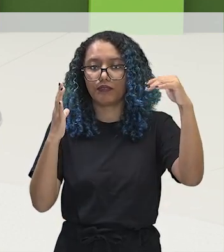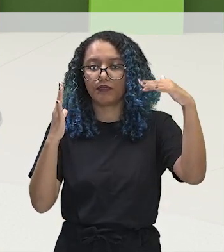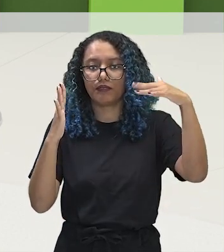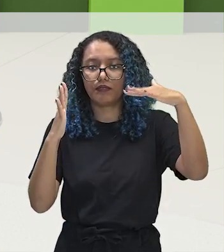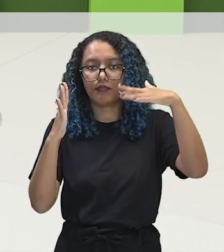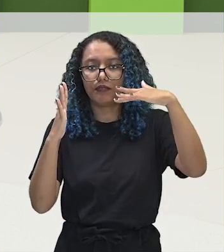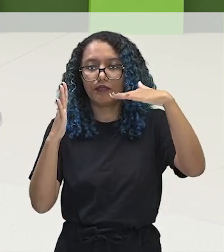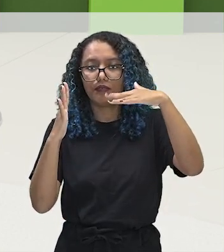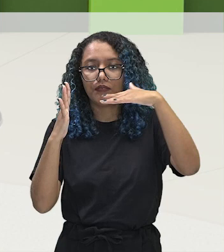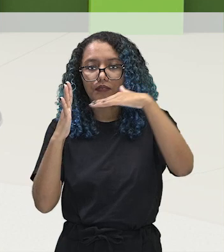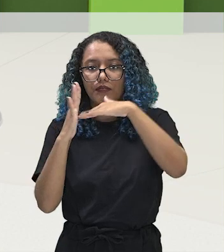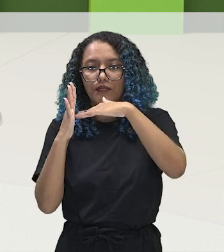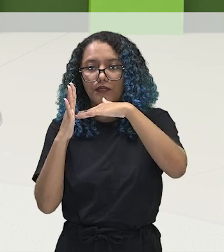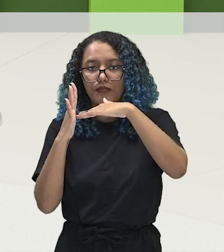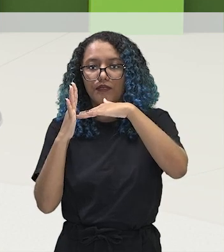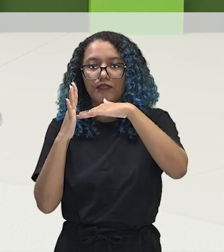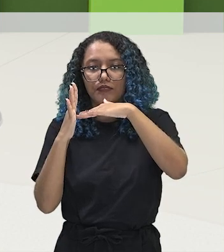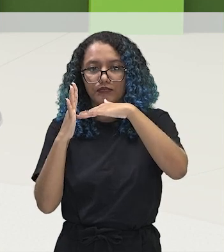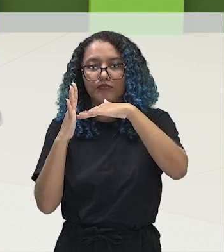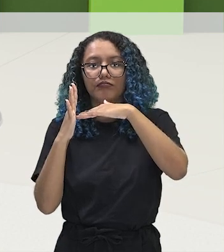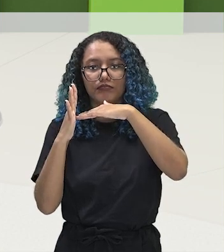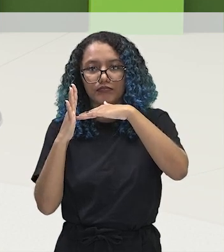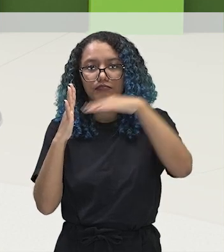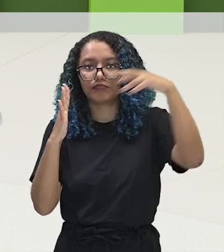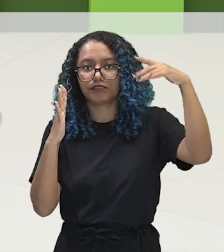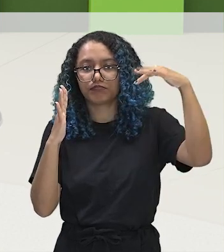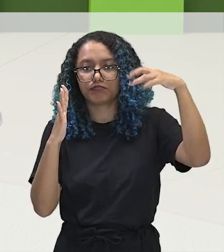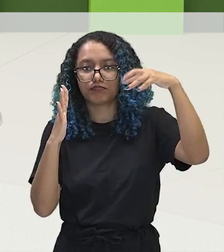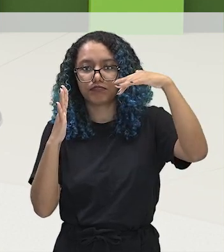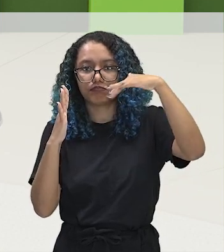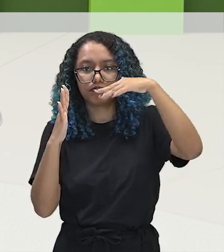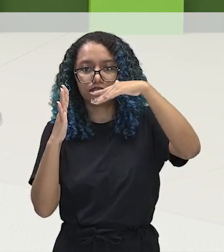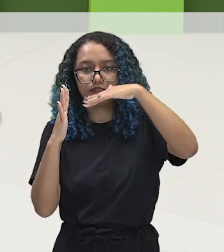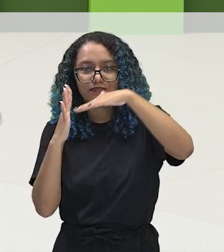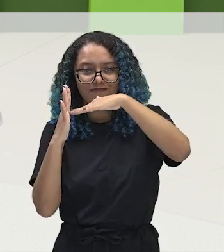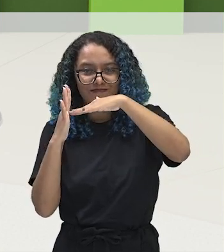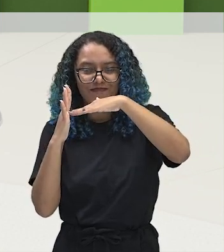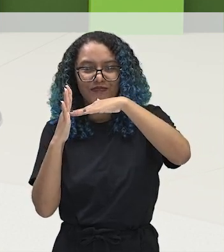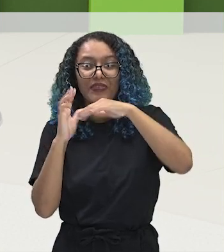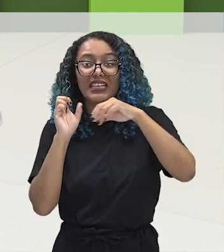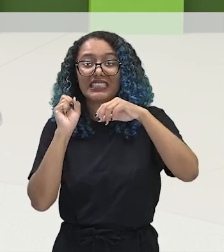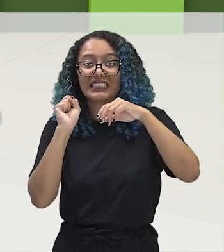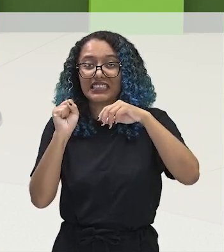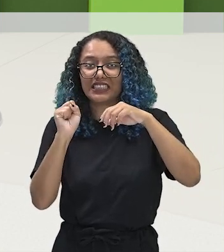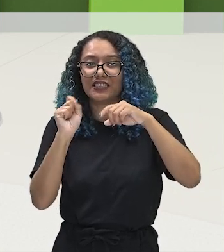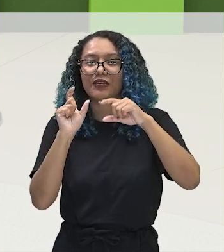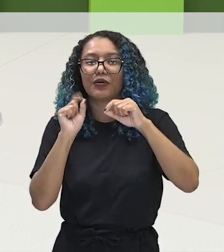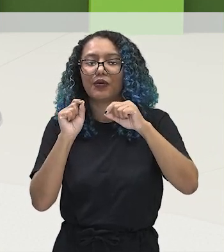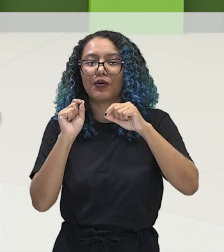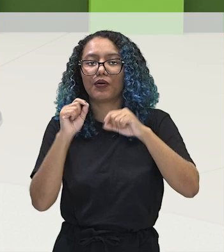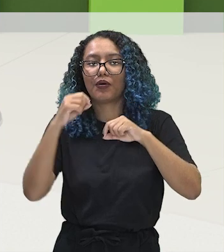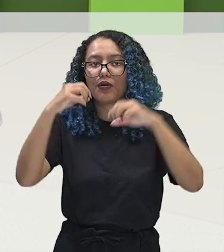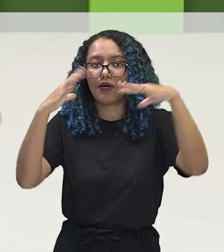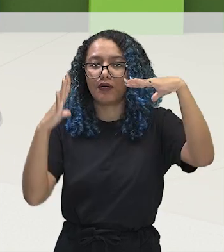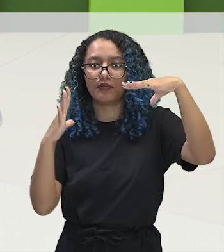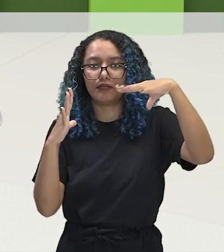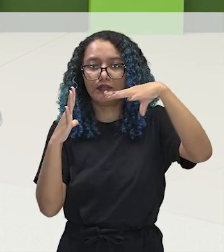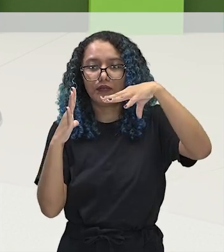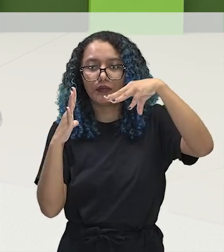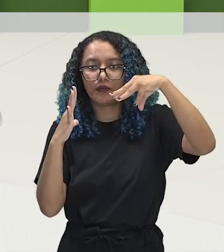uma das placas. Se eu vou diminuir a intensidade dessa luz, olha só, diminui a intensidade da luz